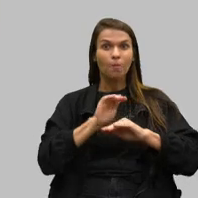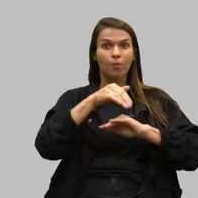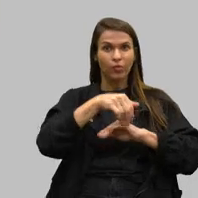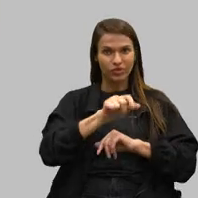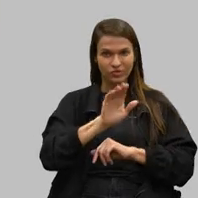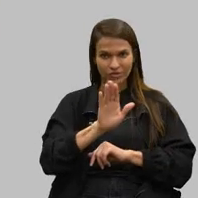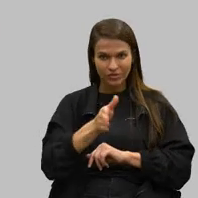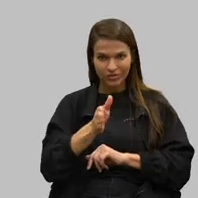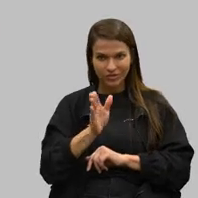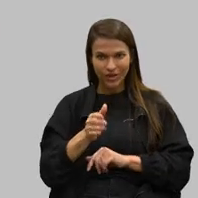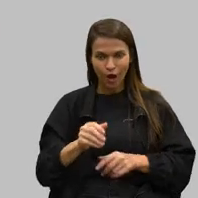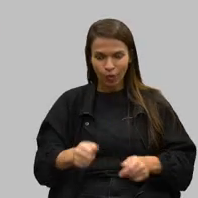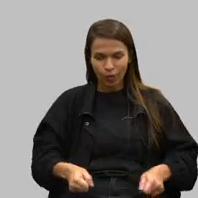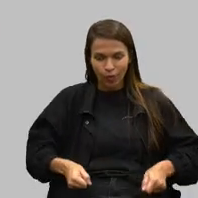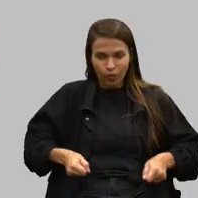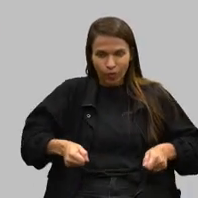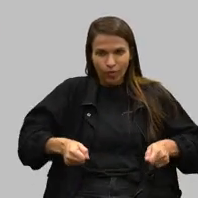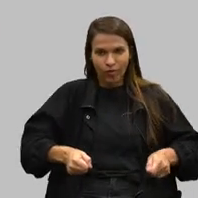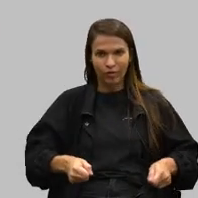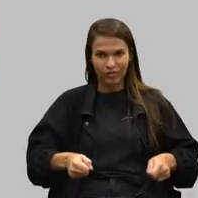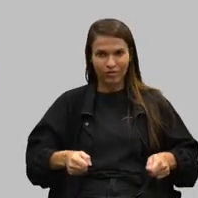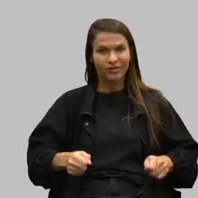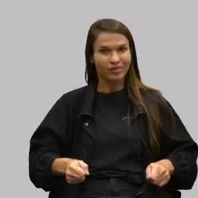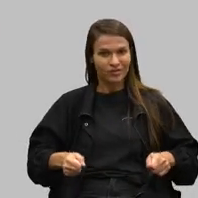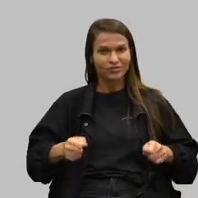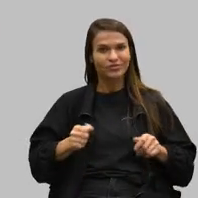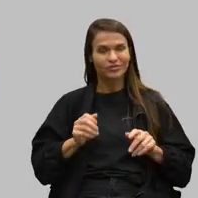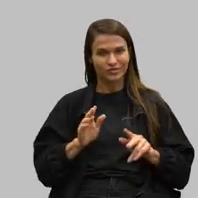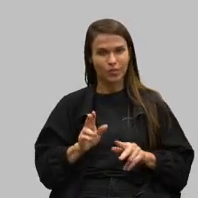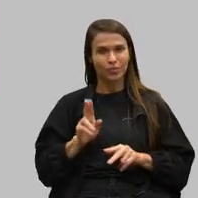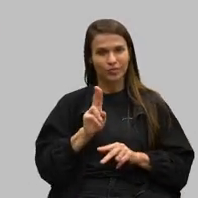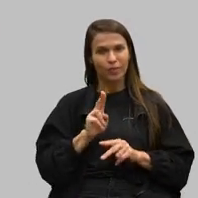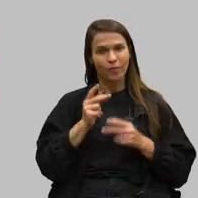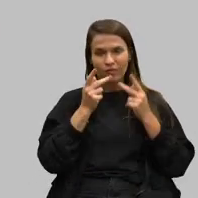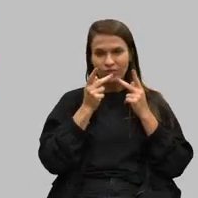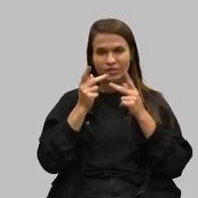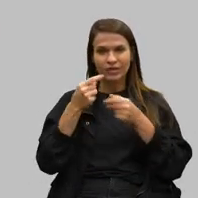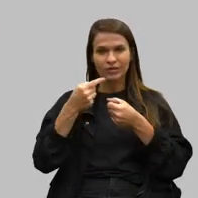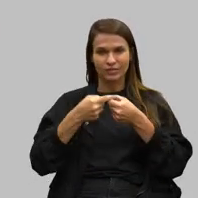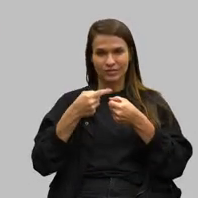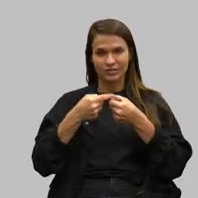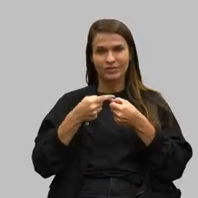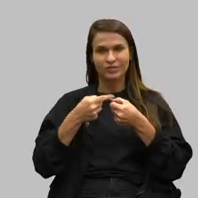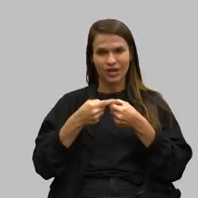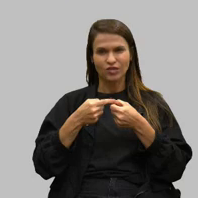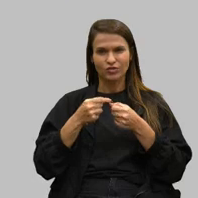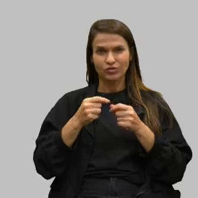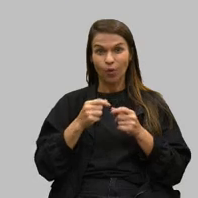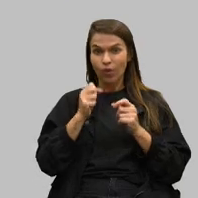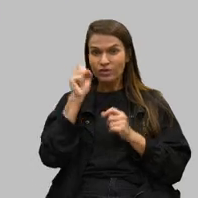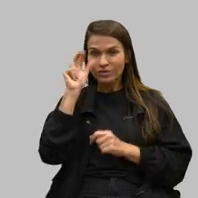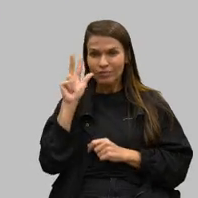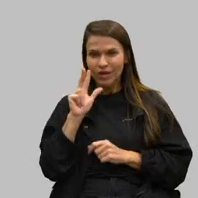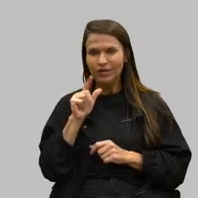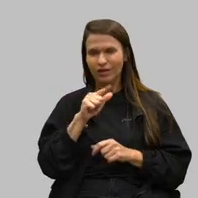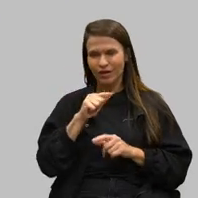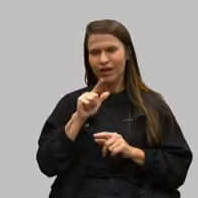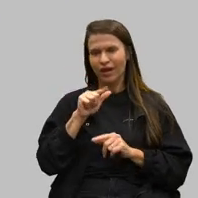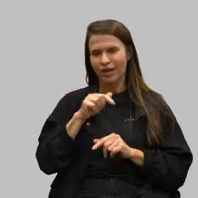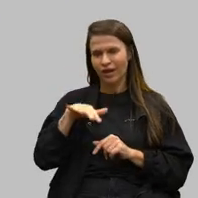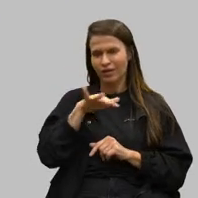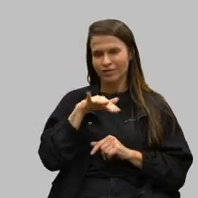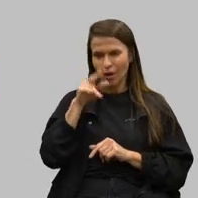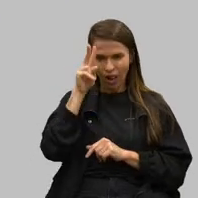com muleta, de muleta, para a gente poder visitar a cidade de tão ativo que ele é lá na região dele, lembra?